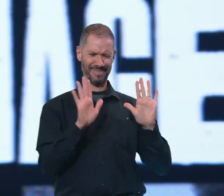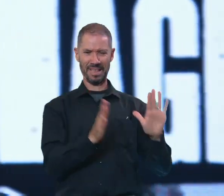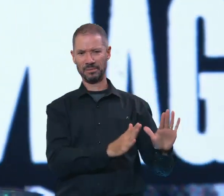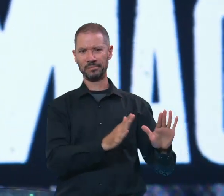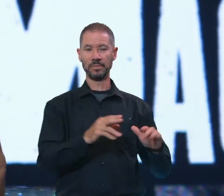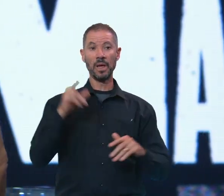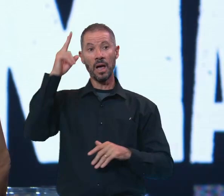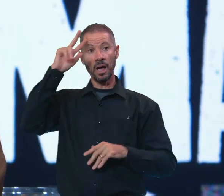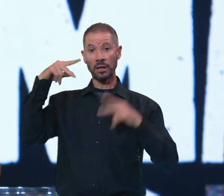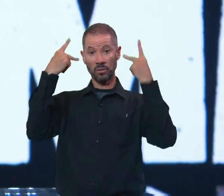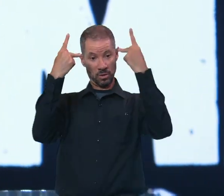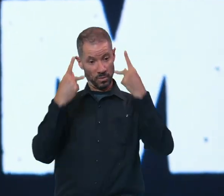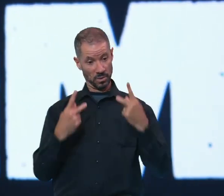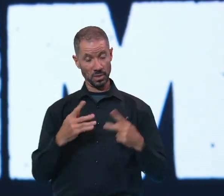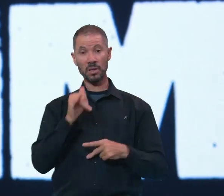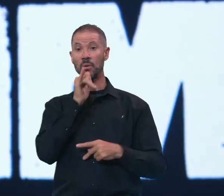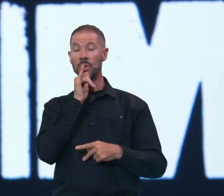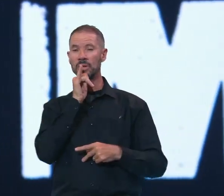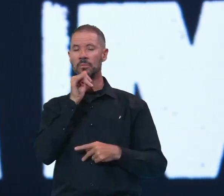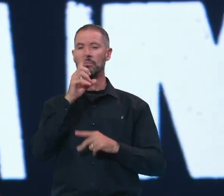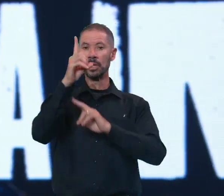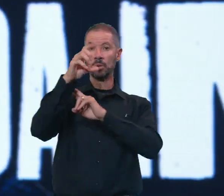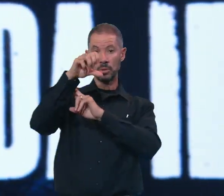E na história da humanidade, por exemplo,